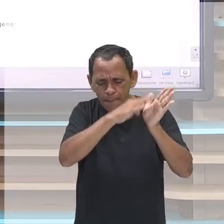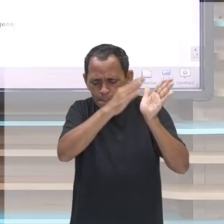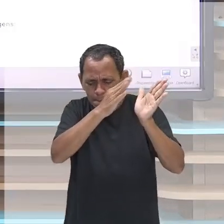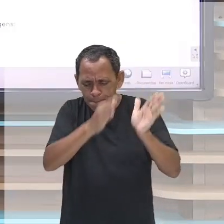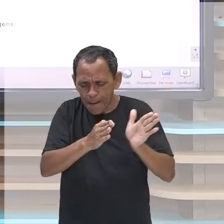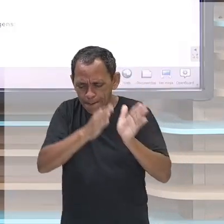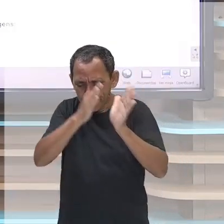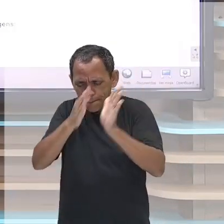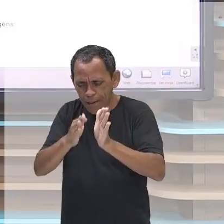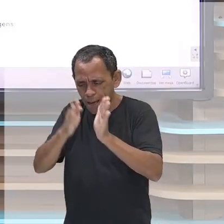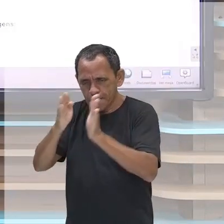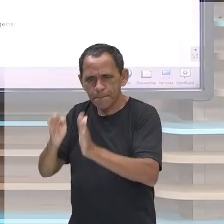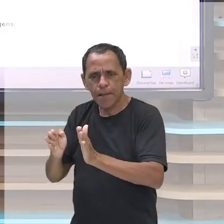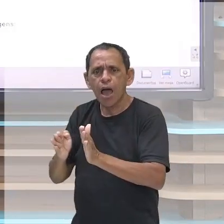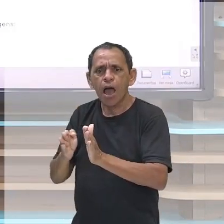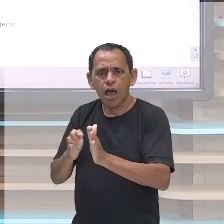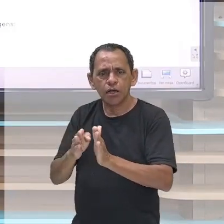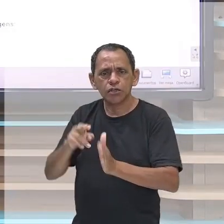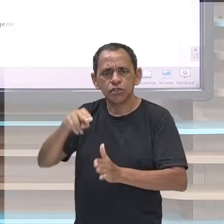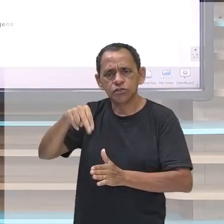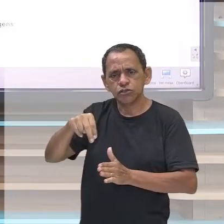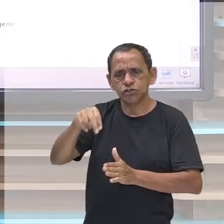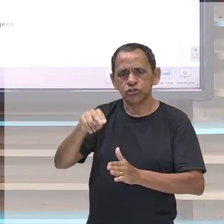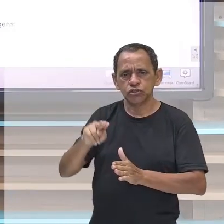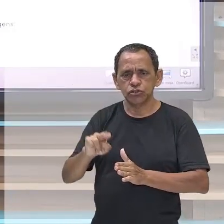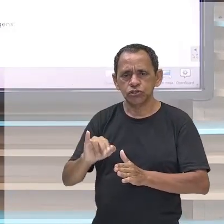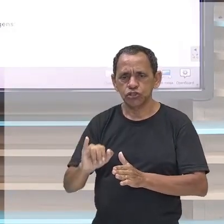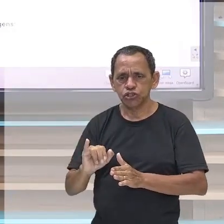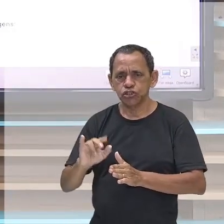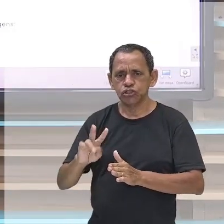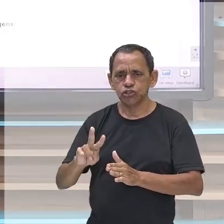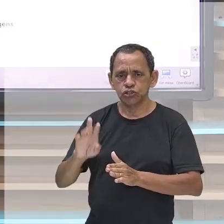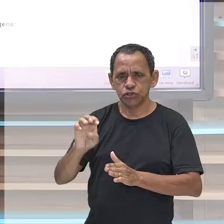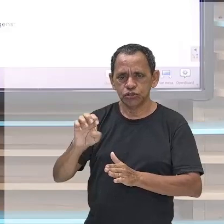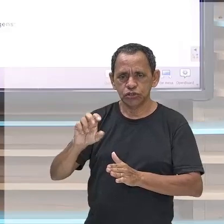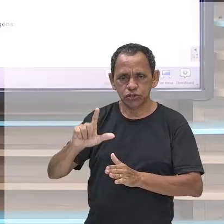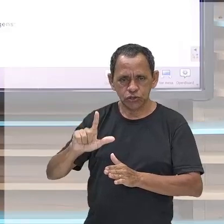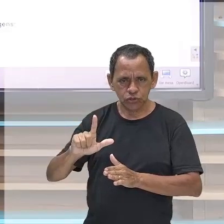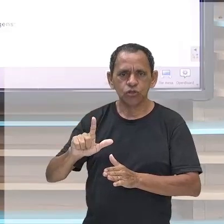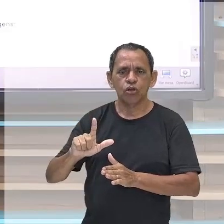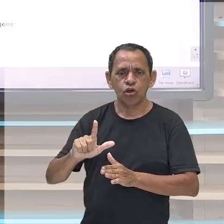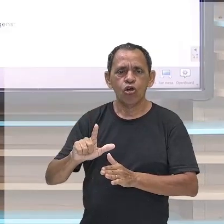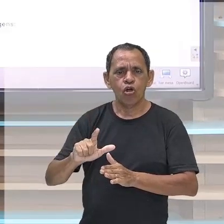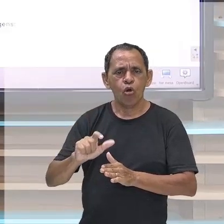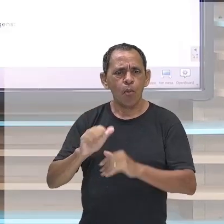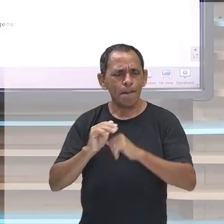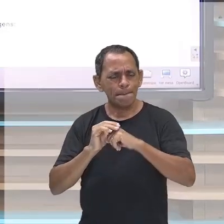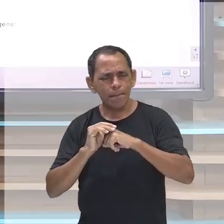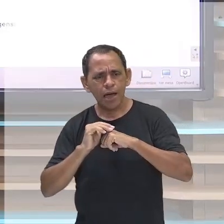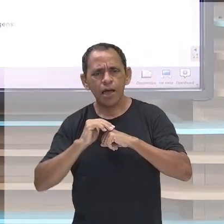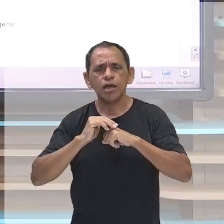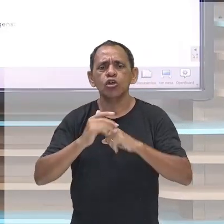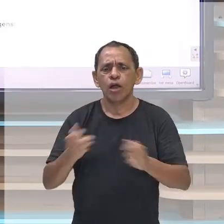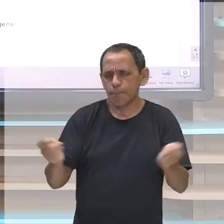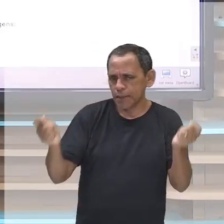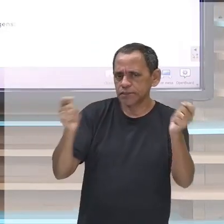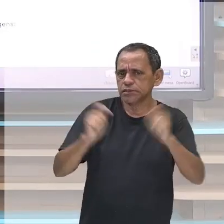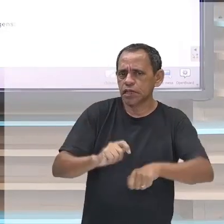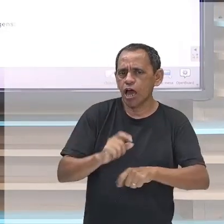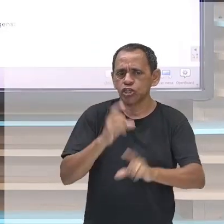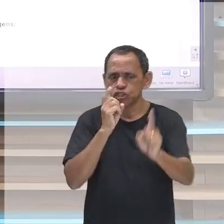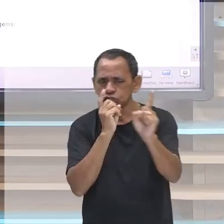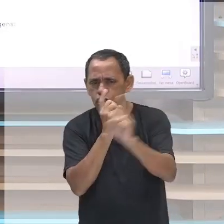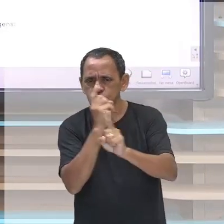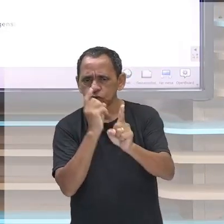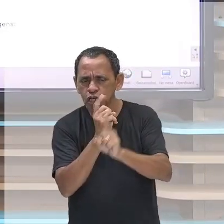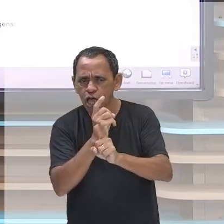suas partes, nós temos maior possibilidade de identificar diferentes